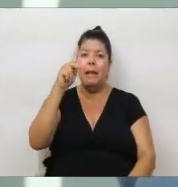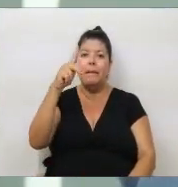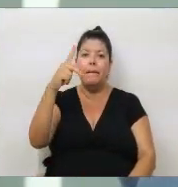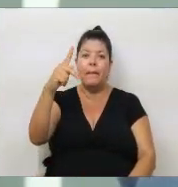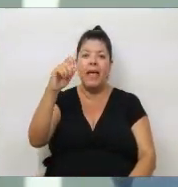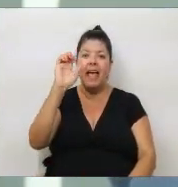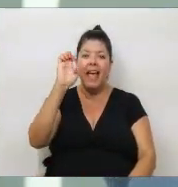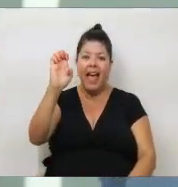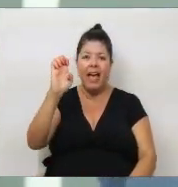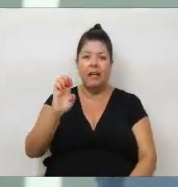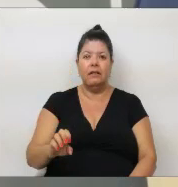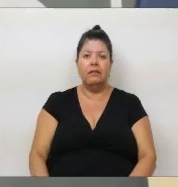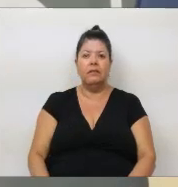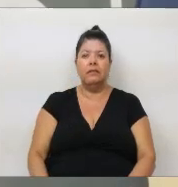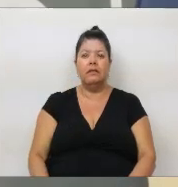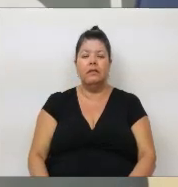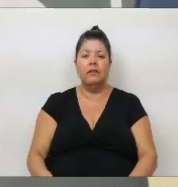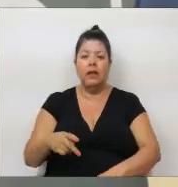processamento e exportação?